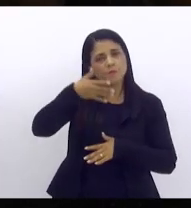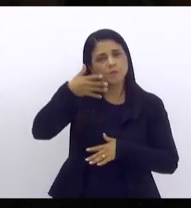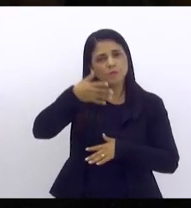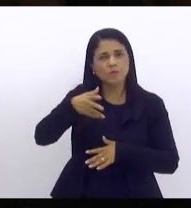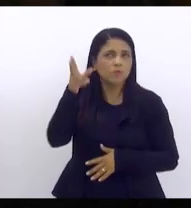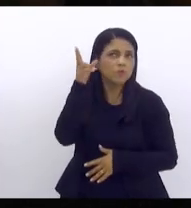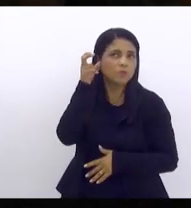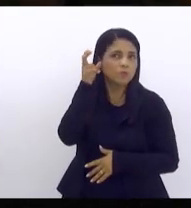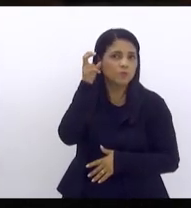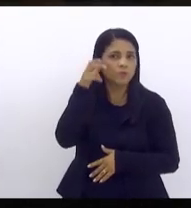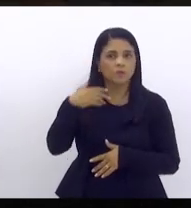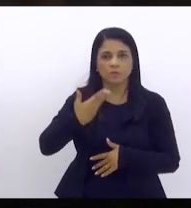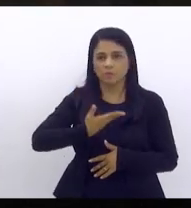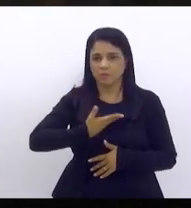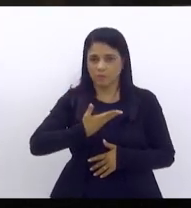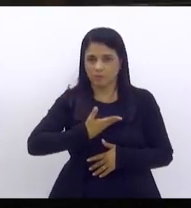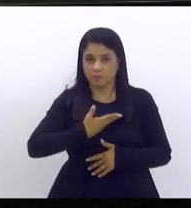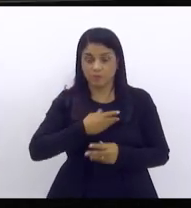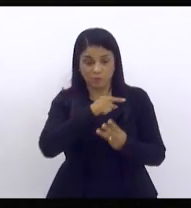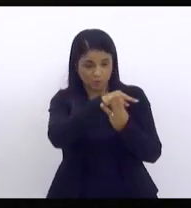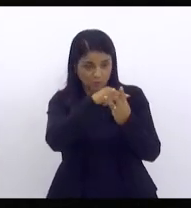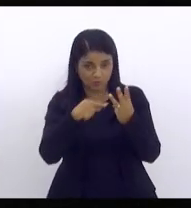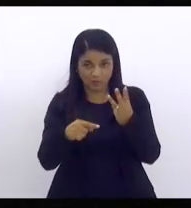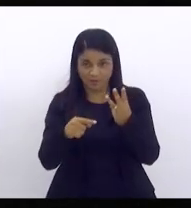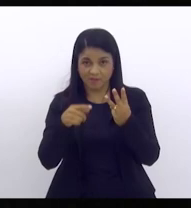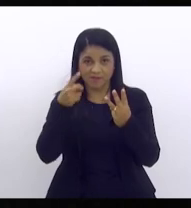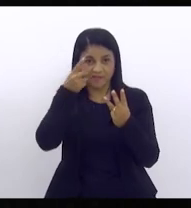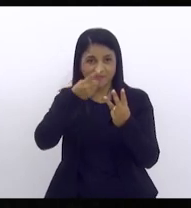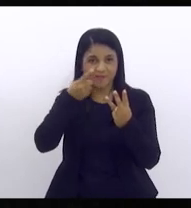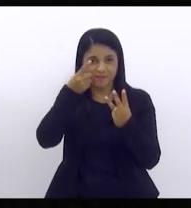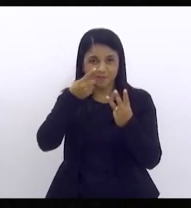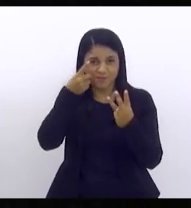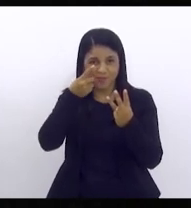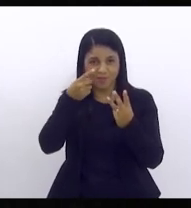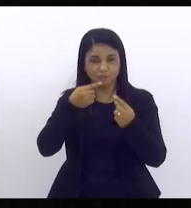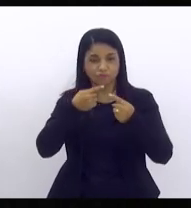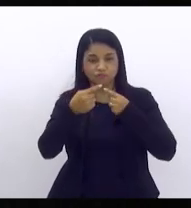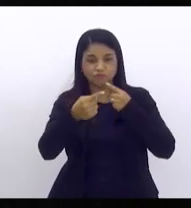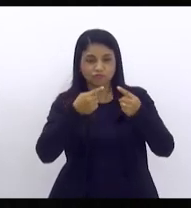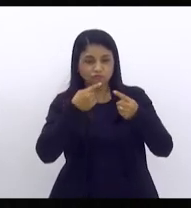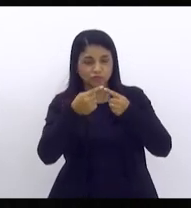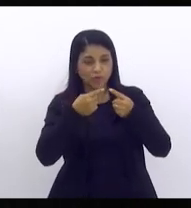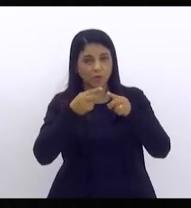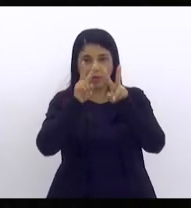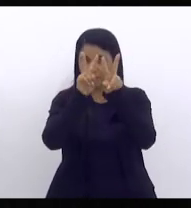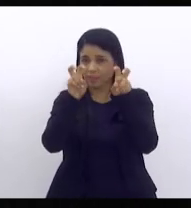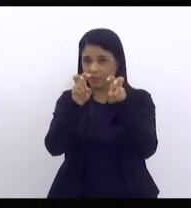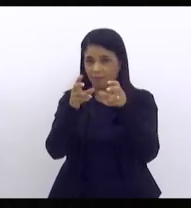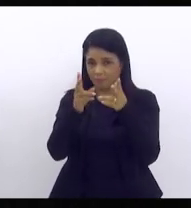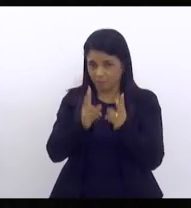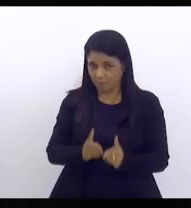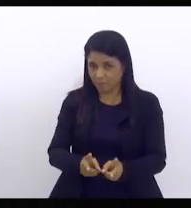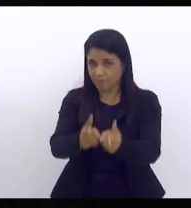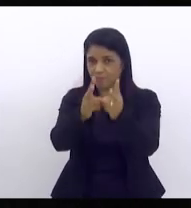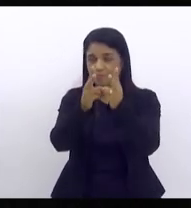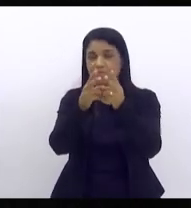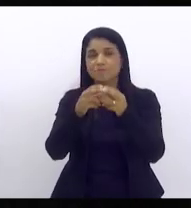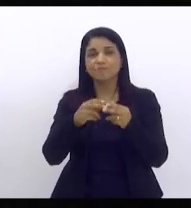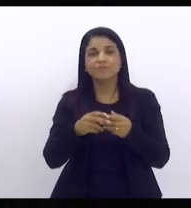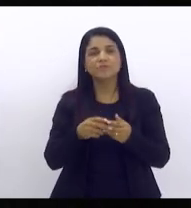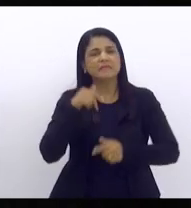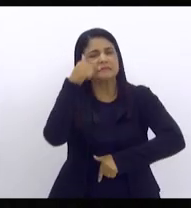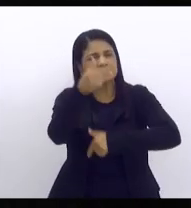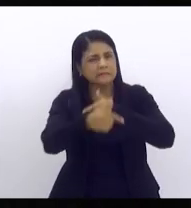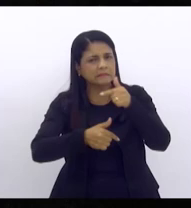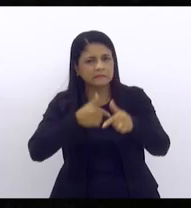colegas e peço aos três que estão aqui que eu vou dialogar com a fala dos mesmos. Vi o